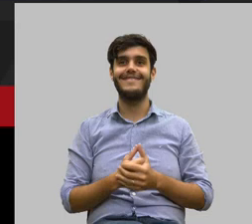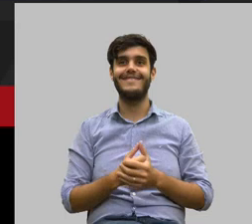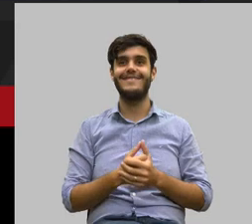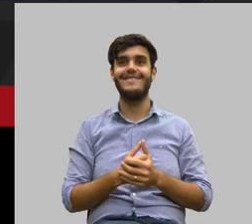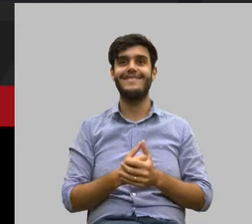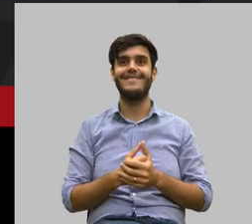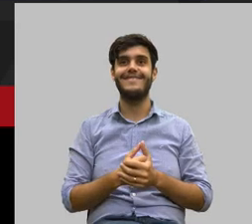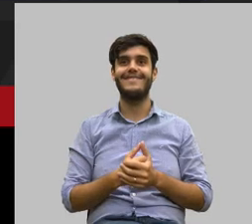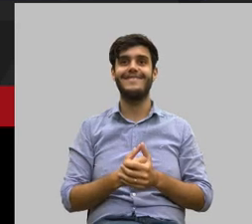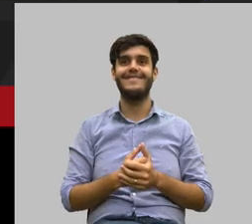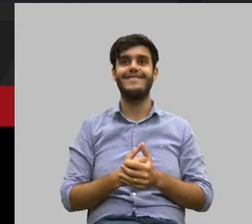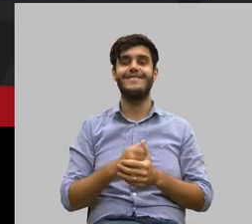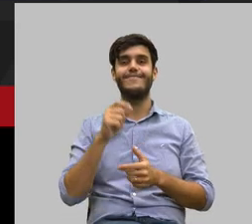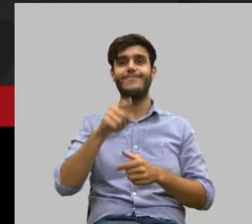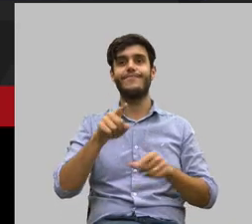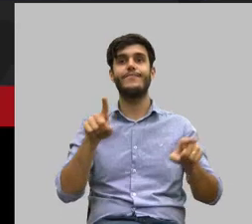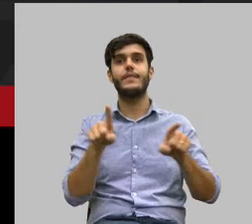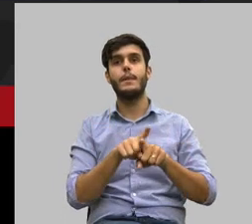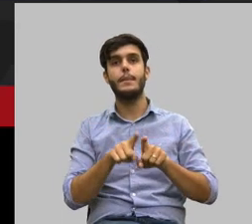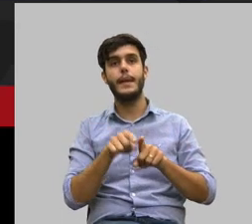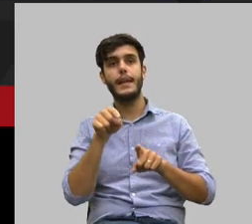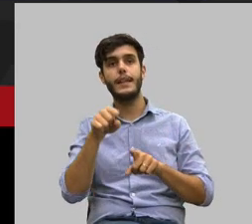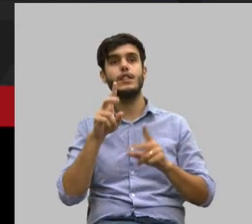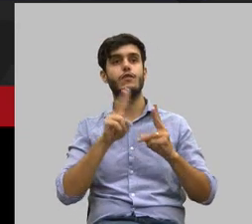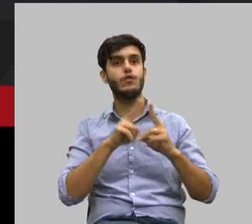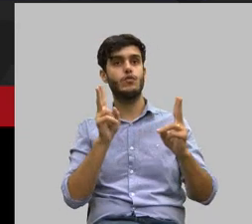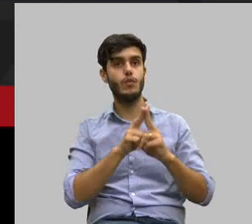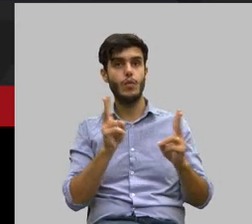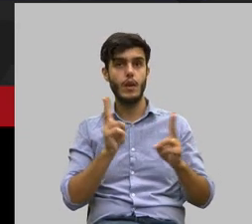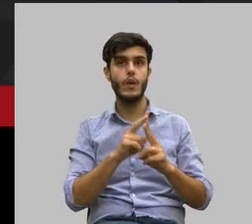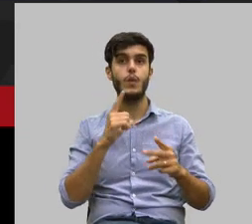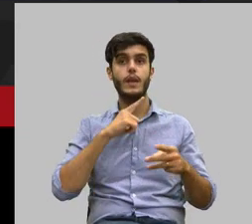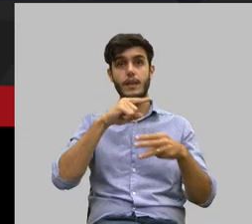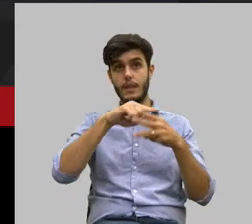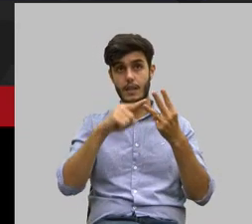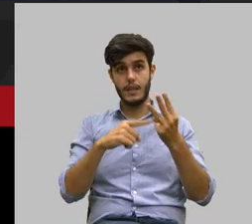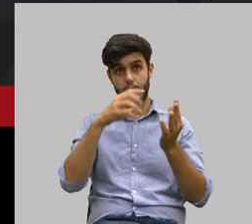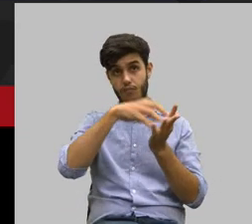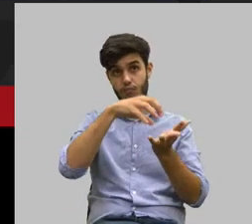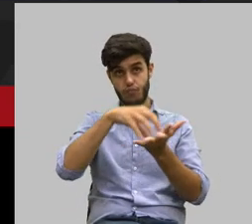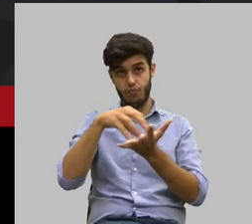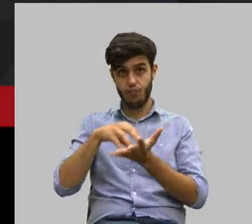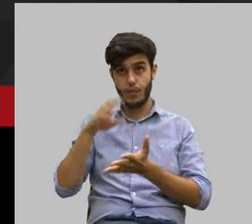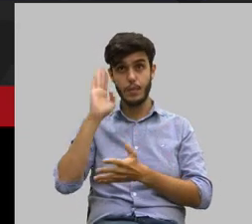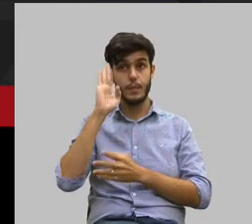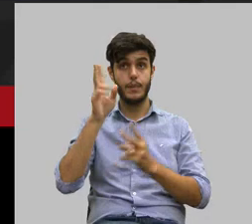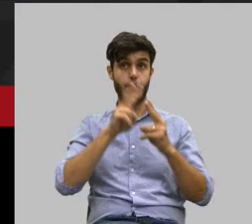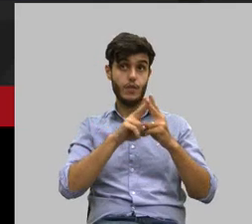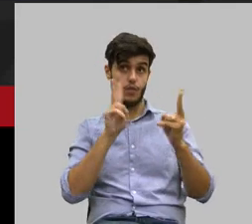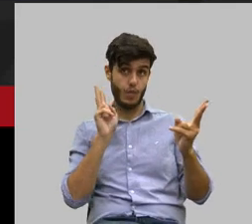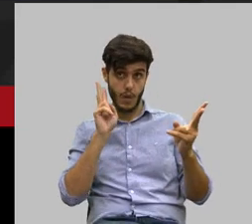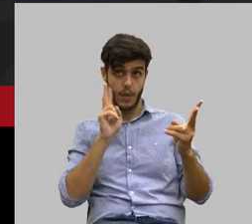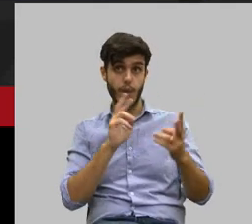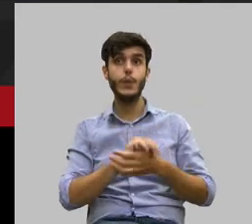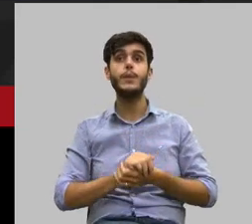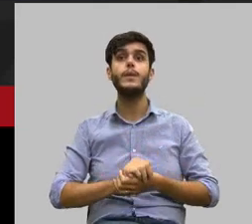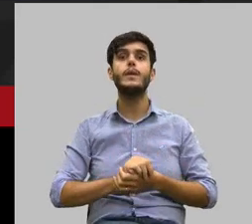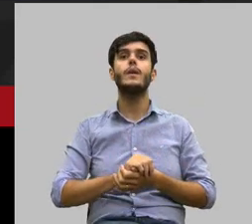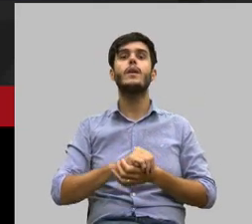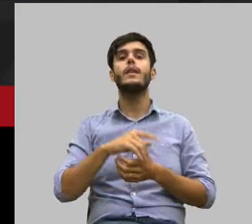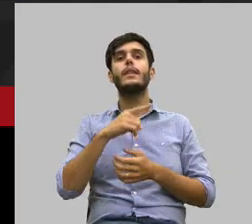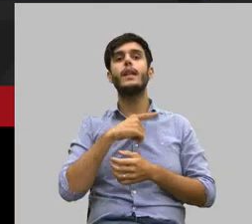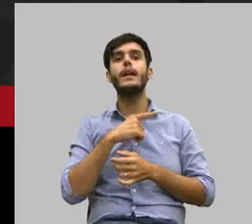central Estadual do plantão digital Então hoje nós temos três centrais estaduais do plantão digital eh que comportam